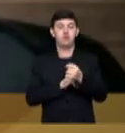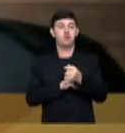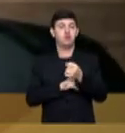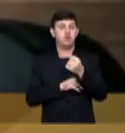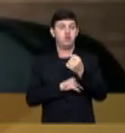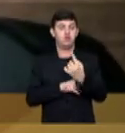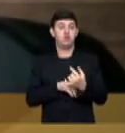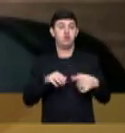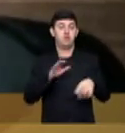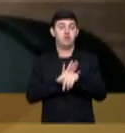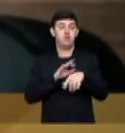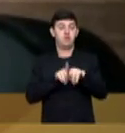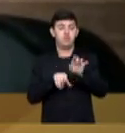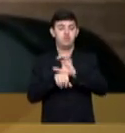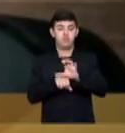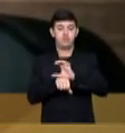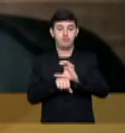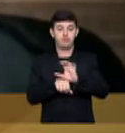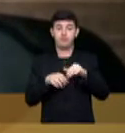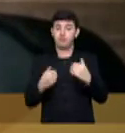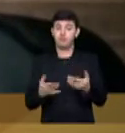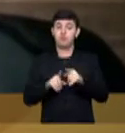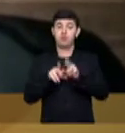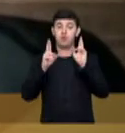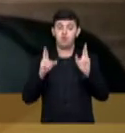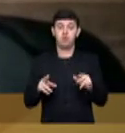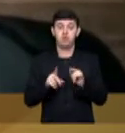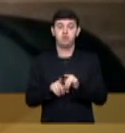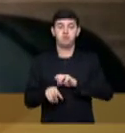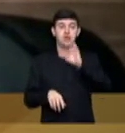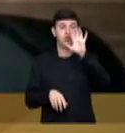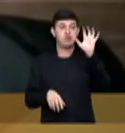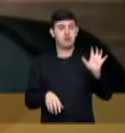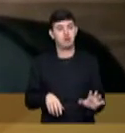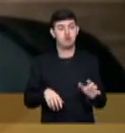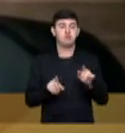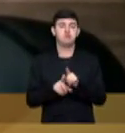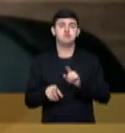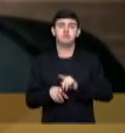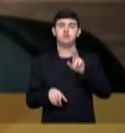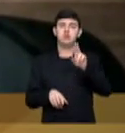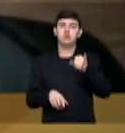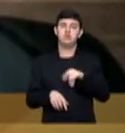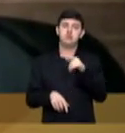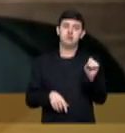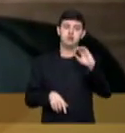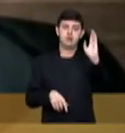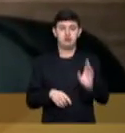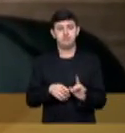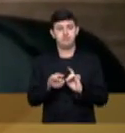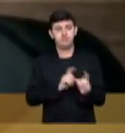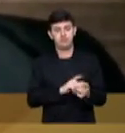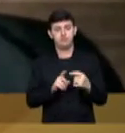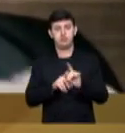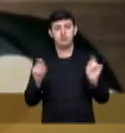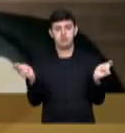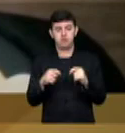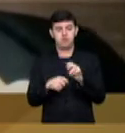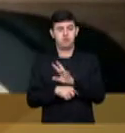Constituição Federal. De igual modo, Estados-membros e União detêm competência sobre os temas de